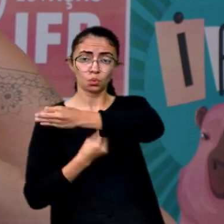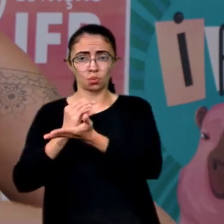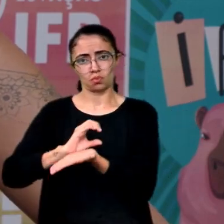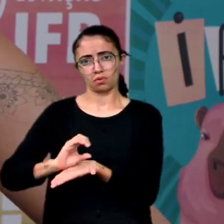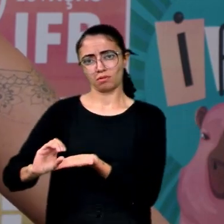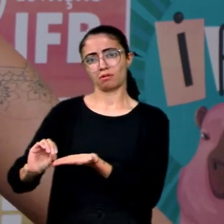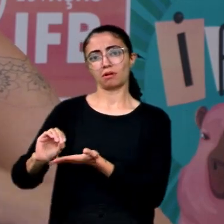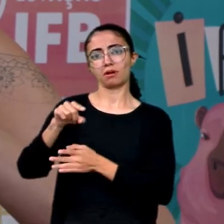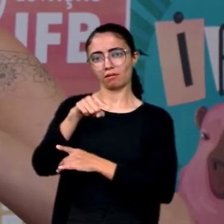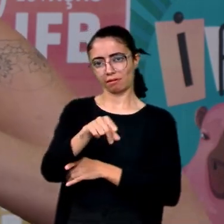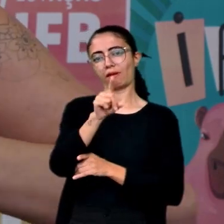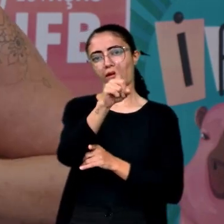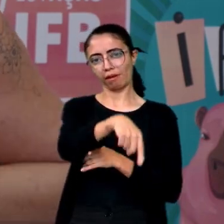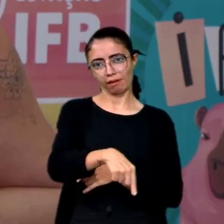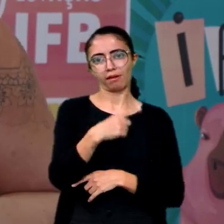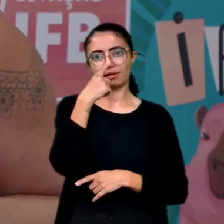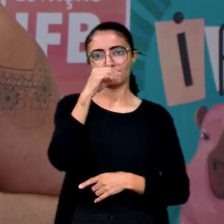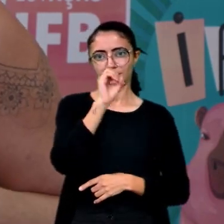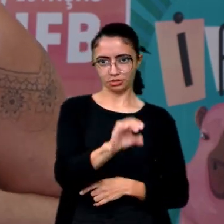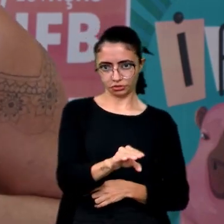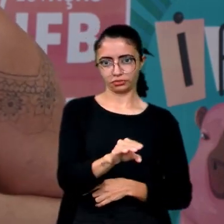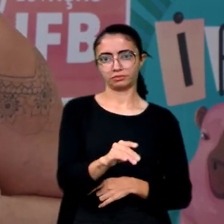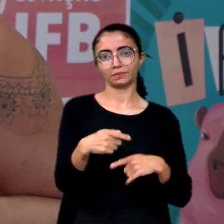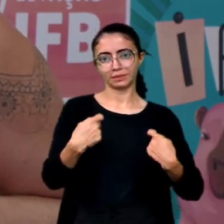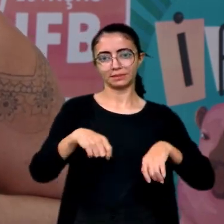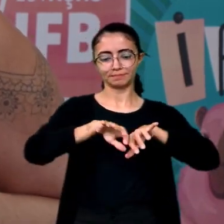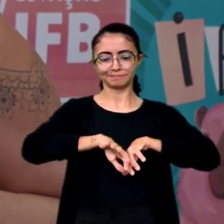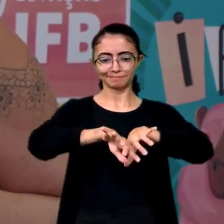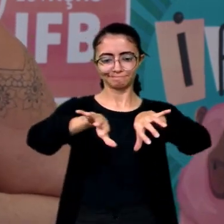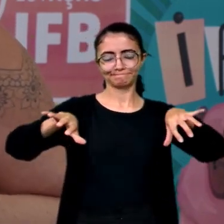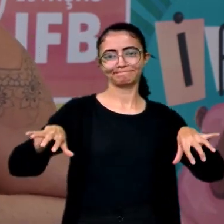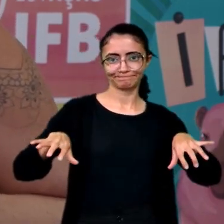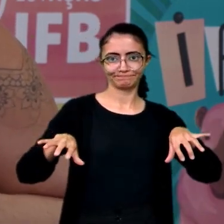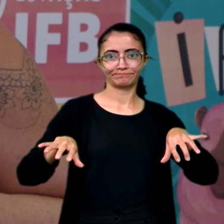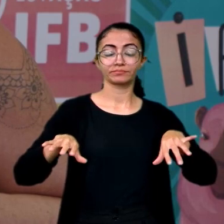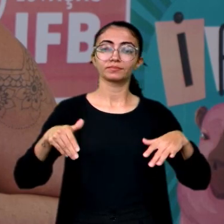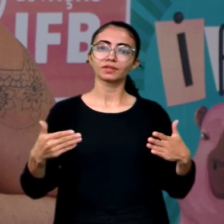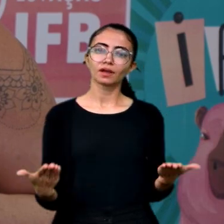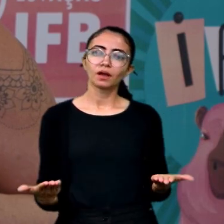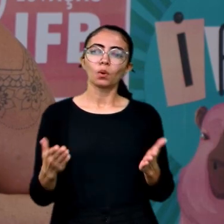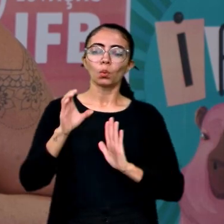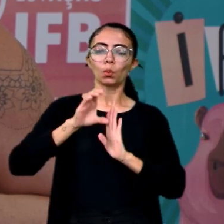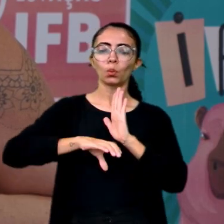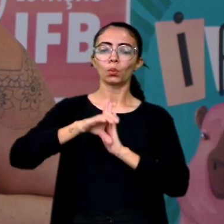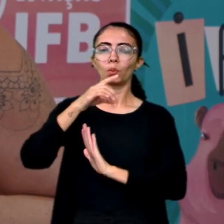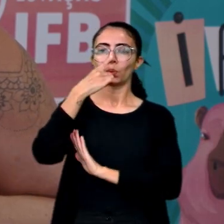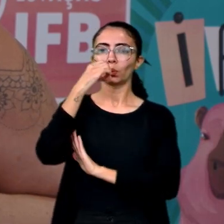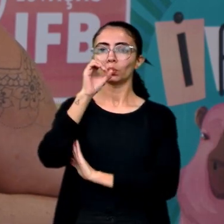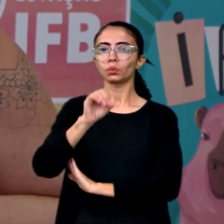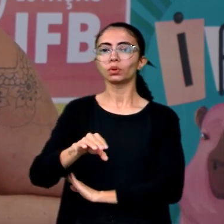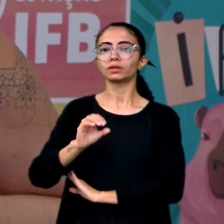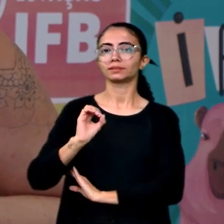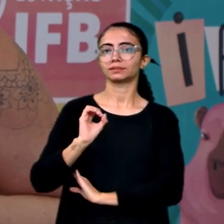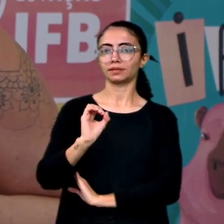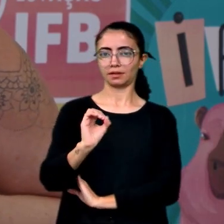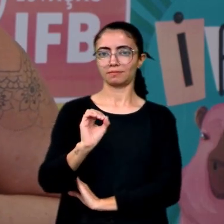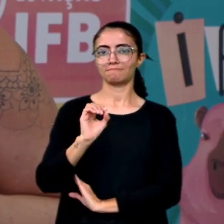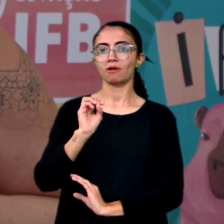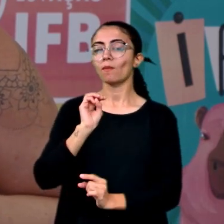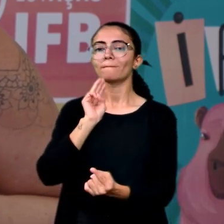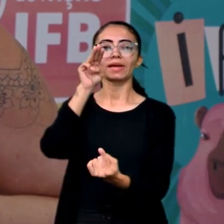ela é encaminhada separadamente. Então, o conceito lixo zero, ele na verdade, é uma meta